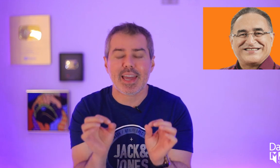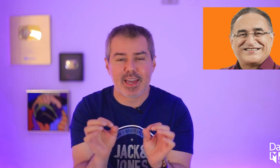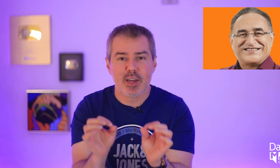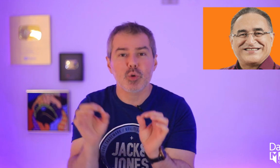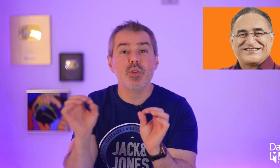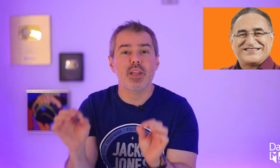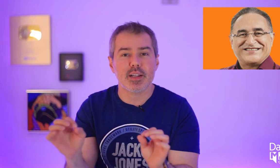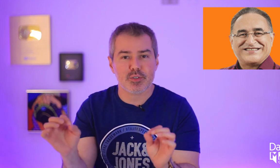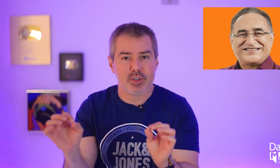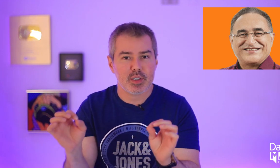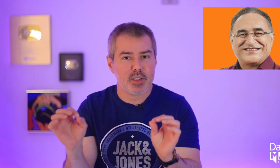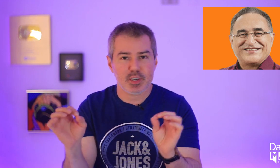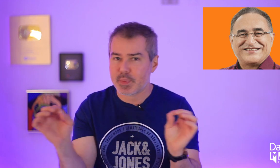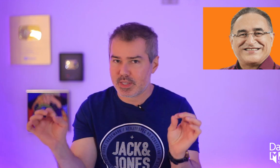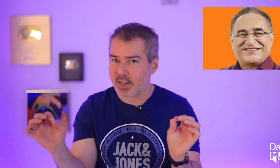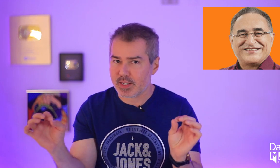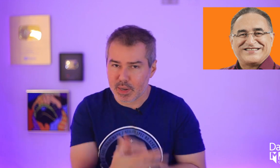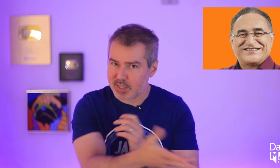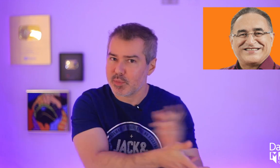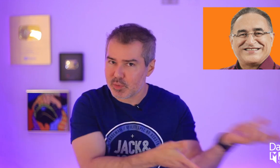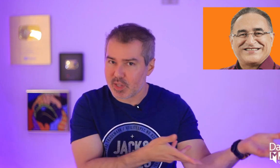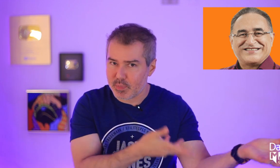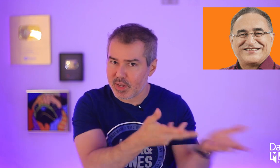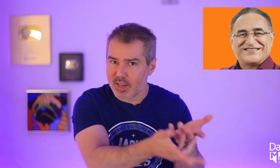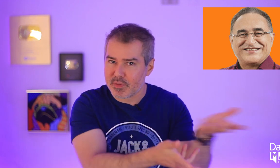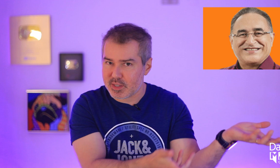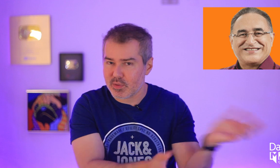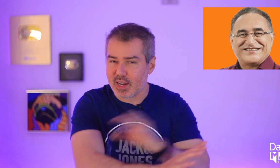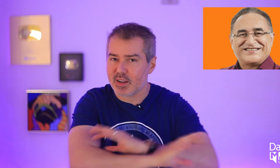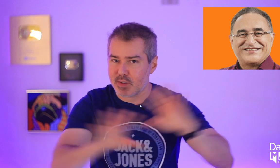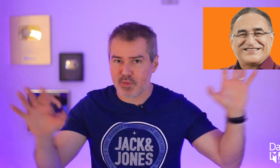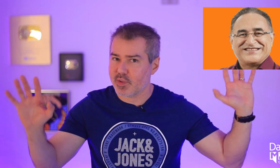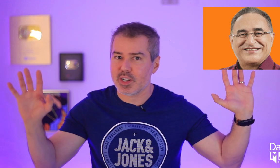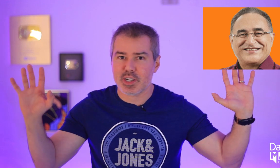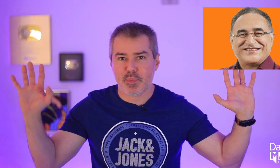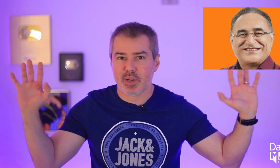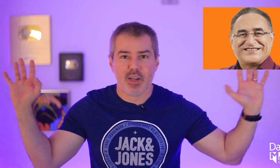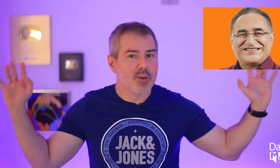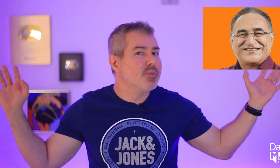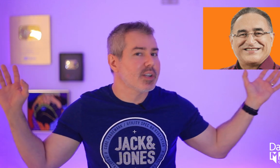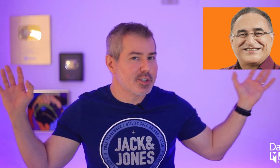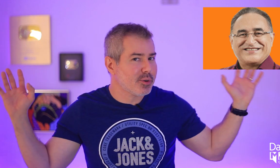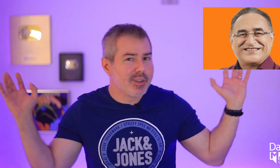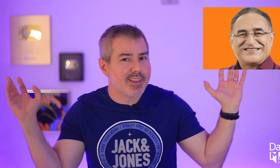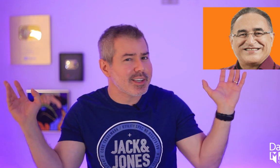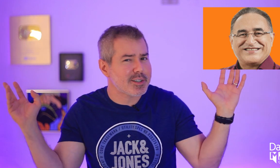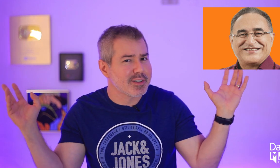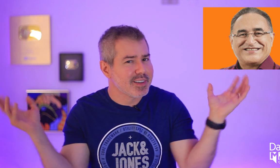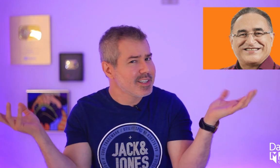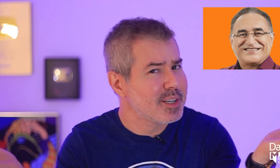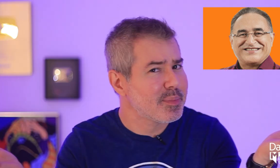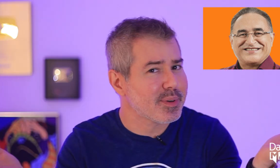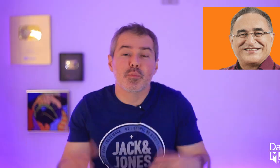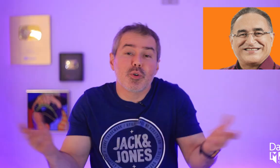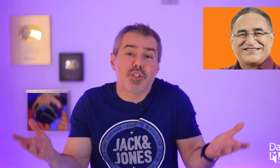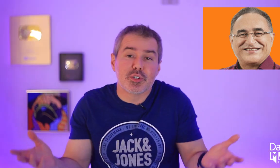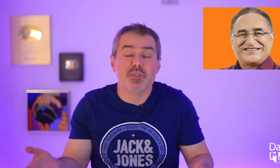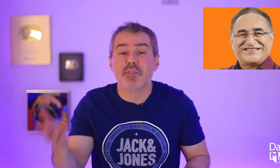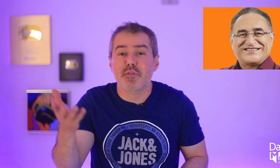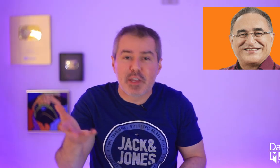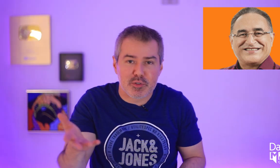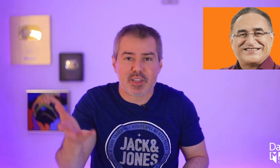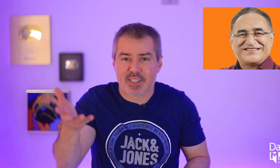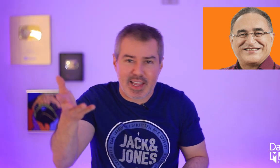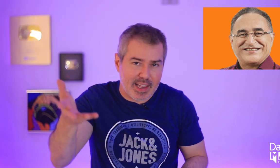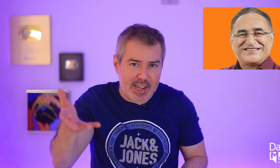que requer cuidados especiais. Mas ao mesmo tempo ele quer fazer um carnaval fora de época com um grande cortejo. Tipo, bom, gente,